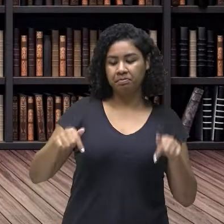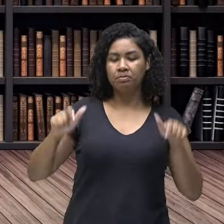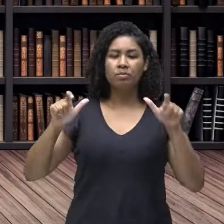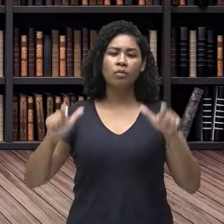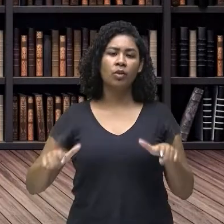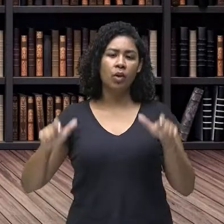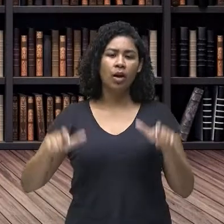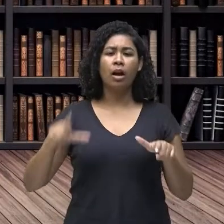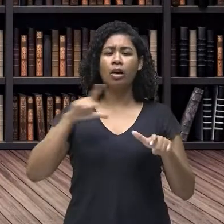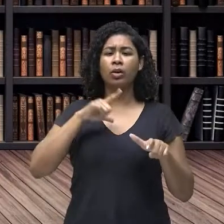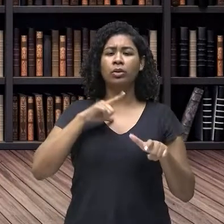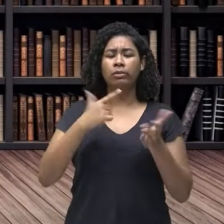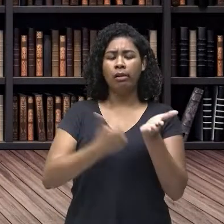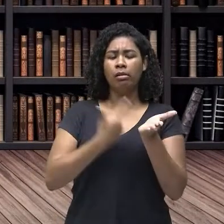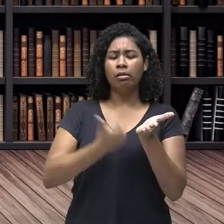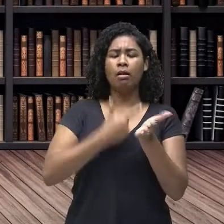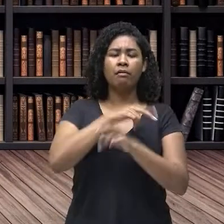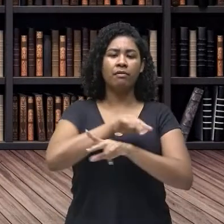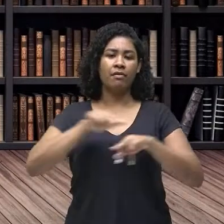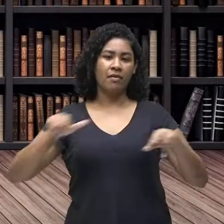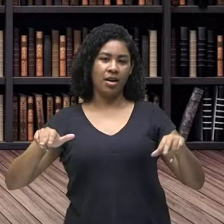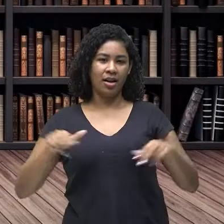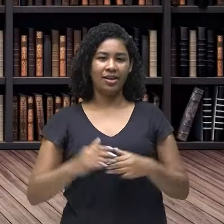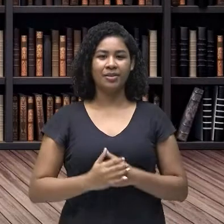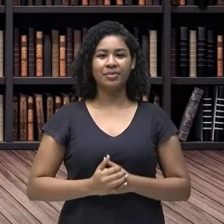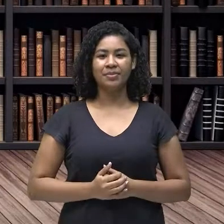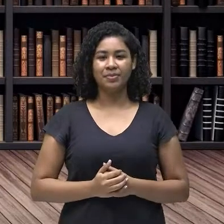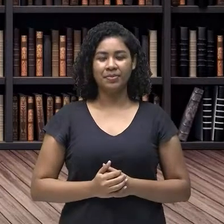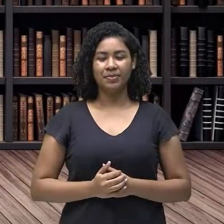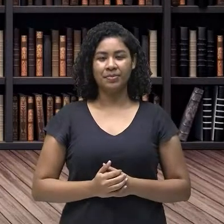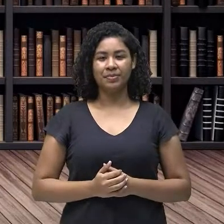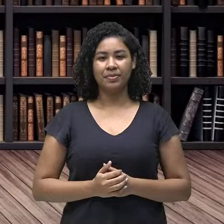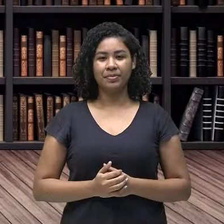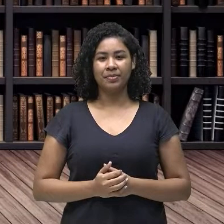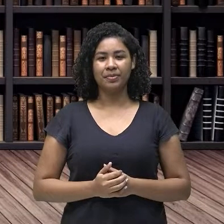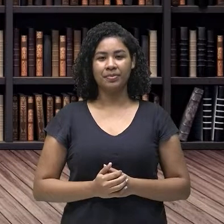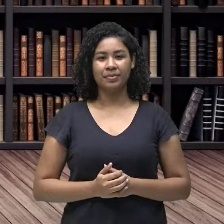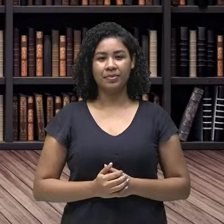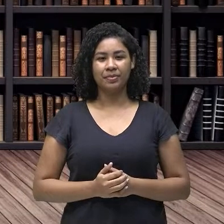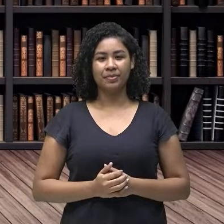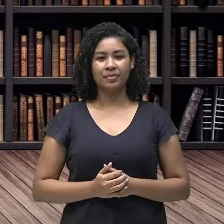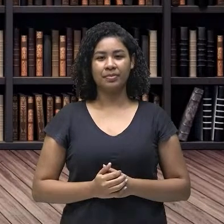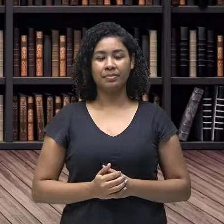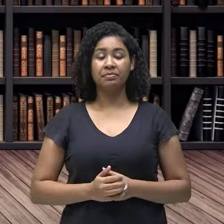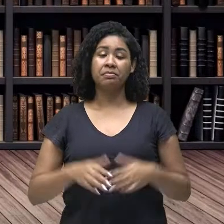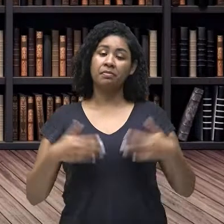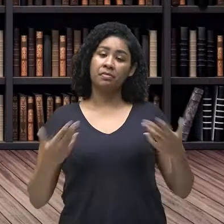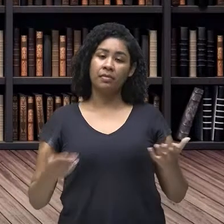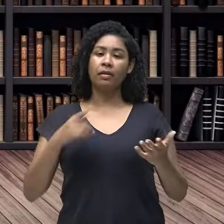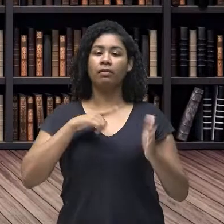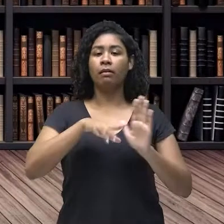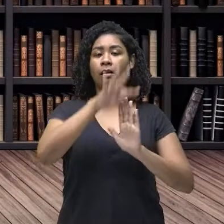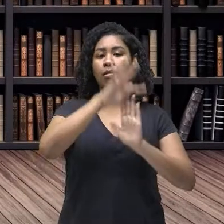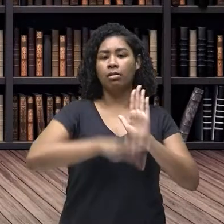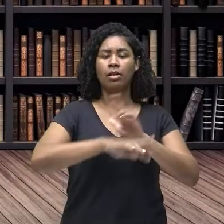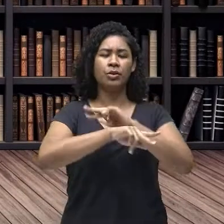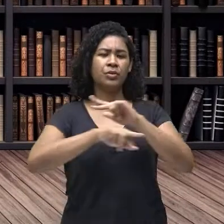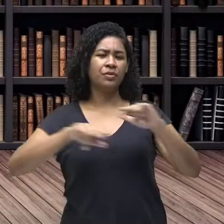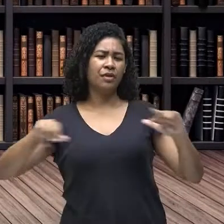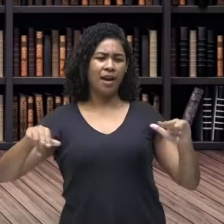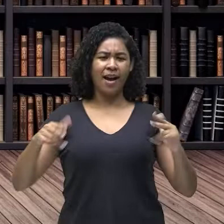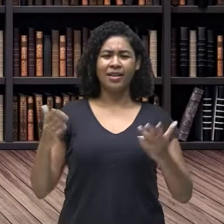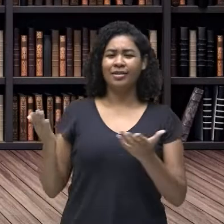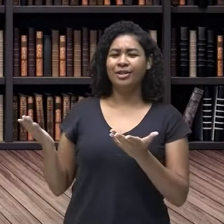aqui. Consequentemente, I have a lot of texts. Tenho vários e vários textos aqui.